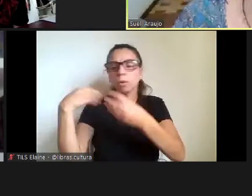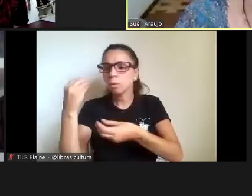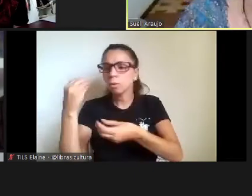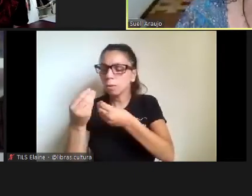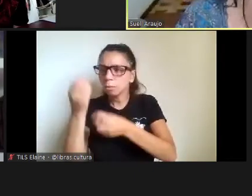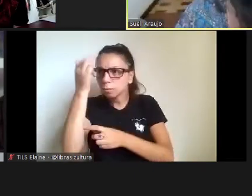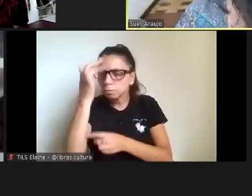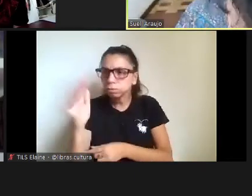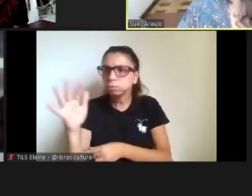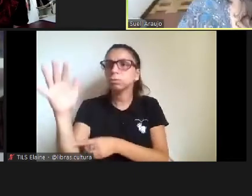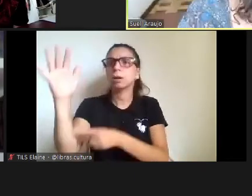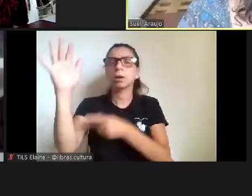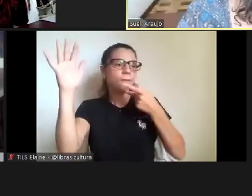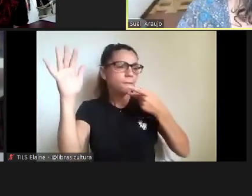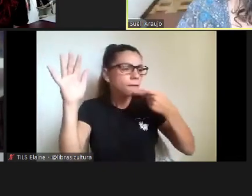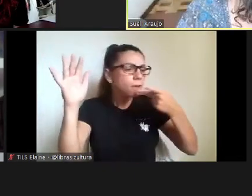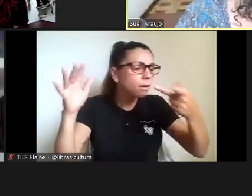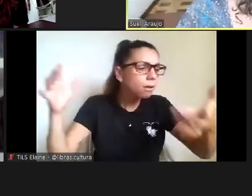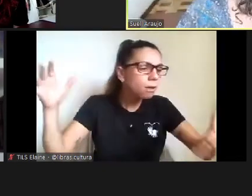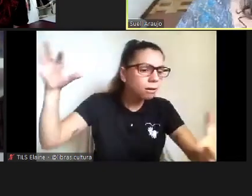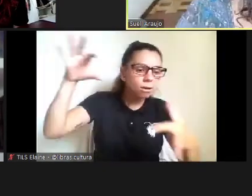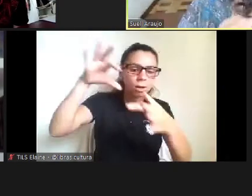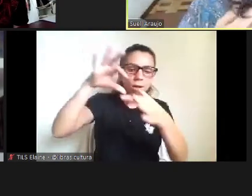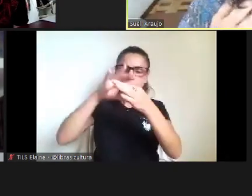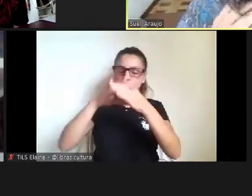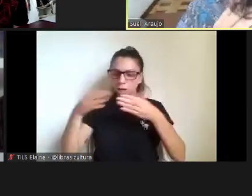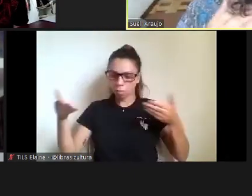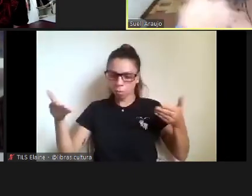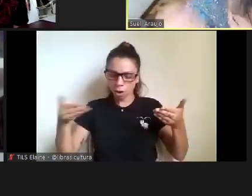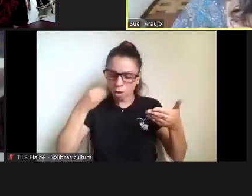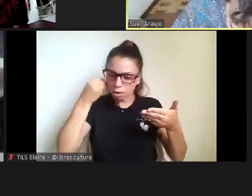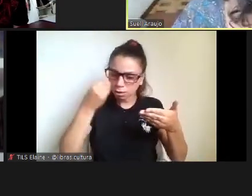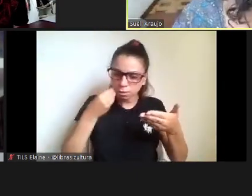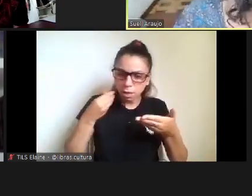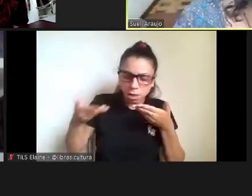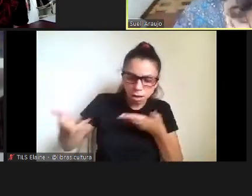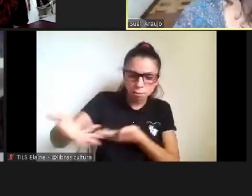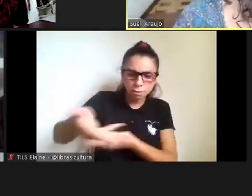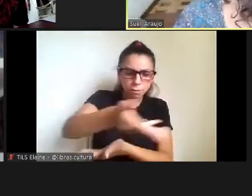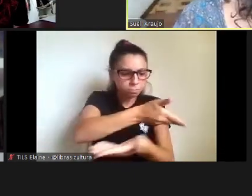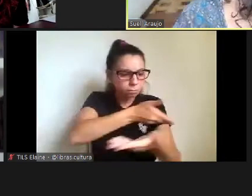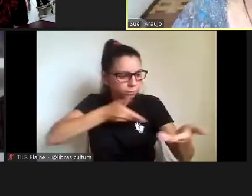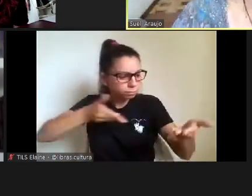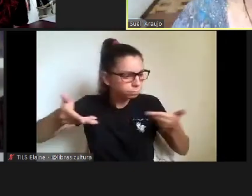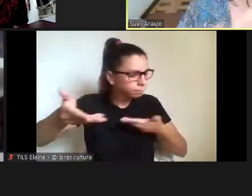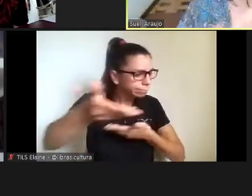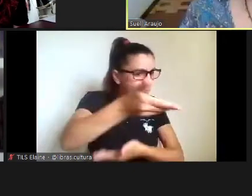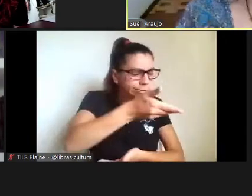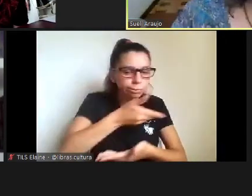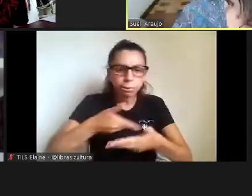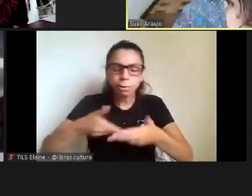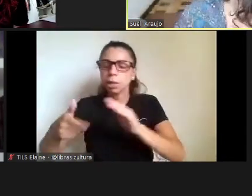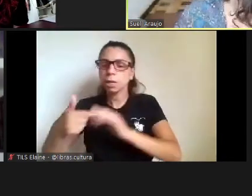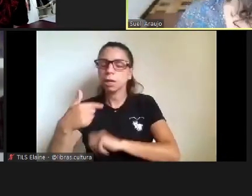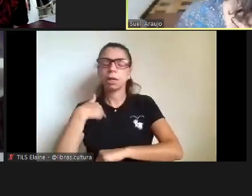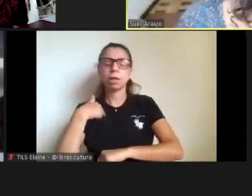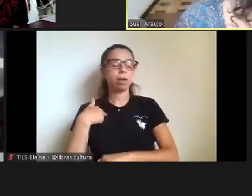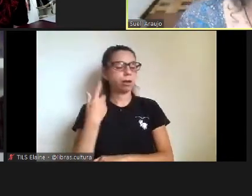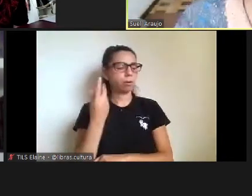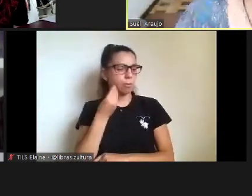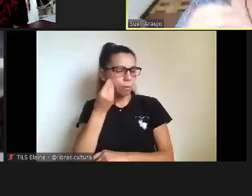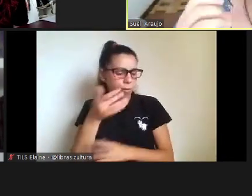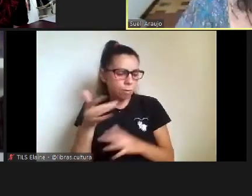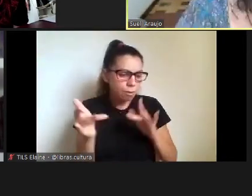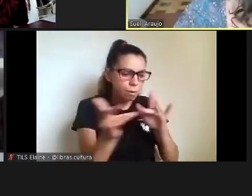podemos experimentar o agora. Encontro em cada trabalho, em cada obra que vi nessa semana, uma vontade imensa de verdade.